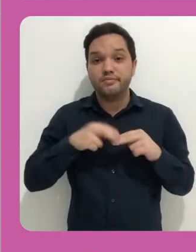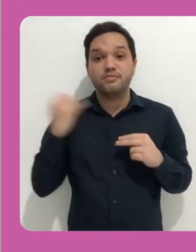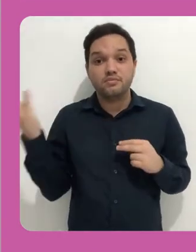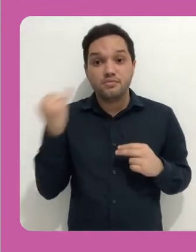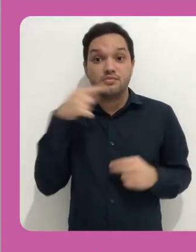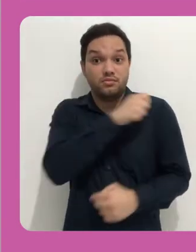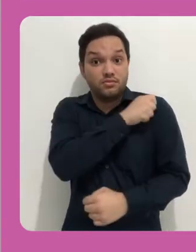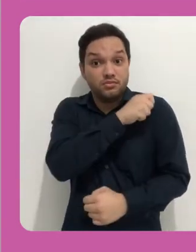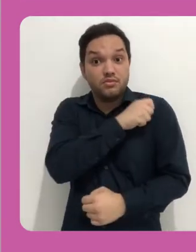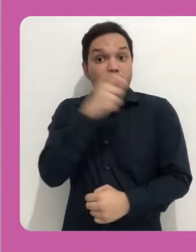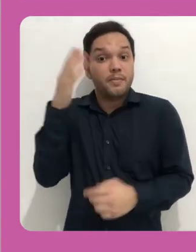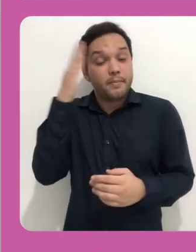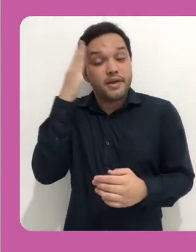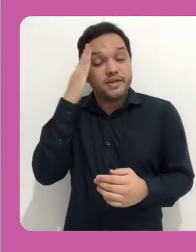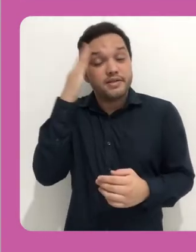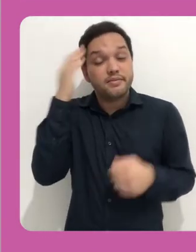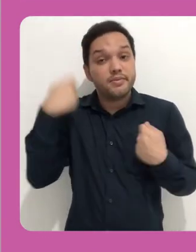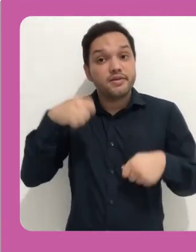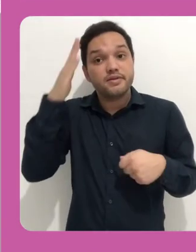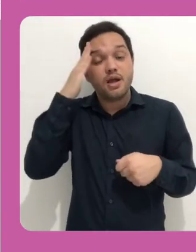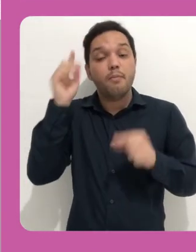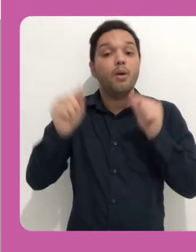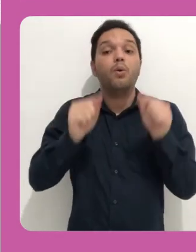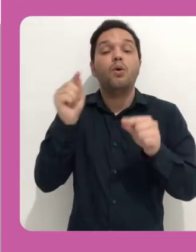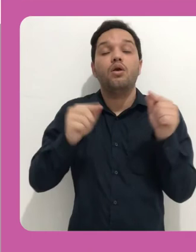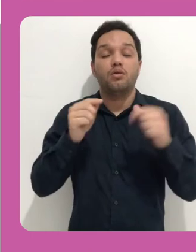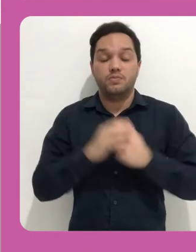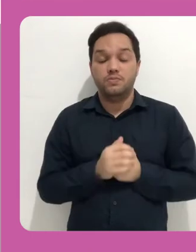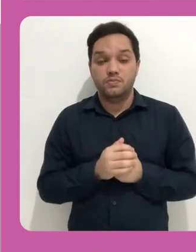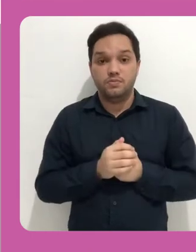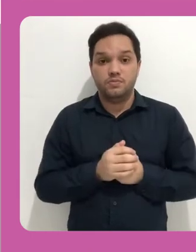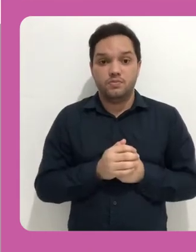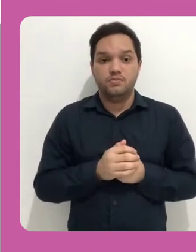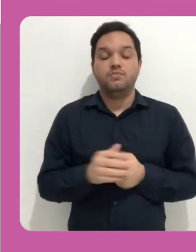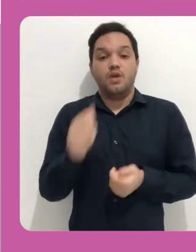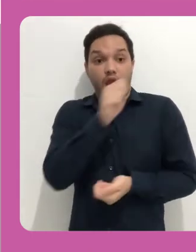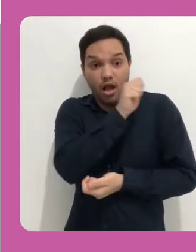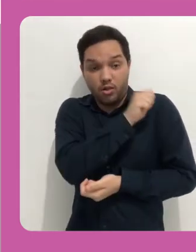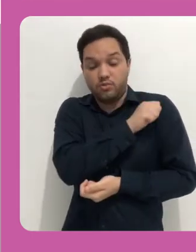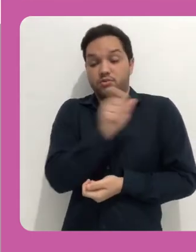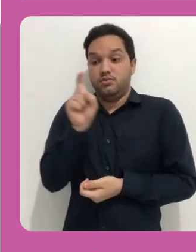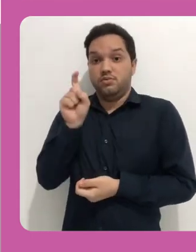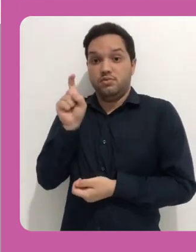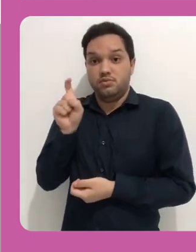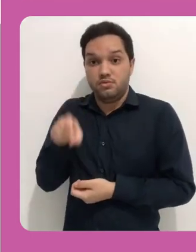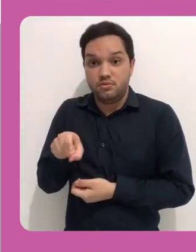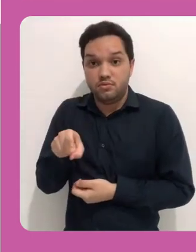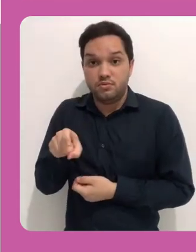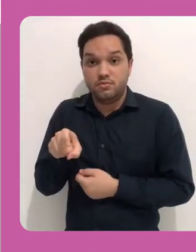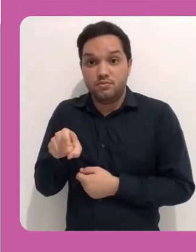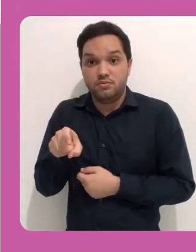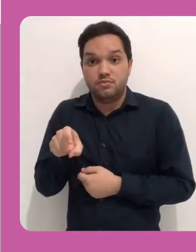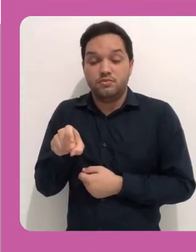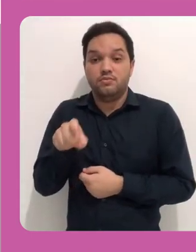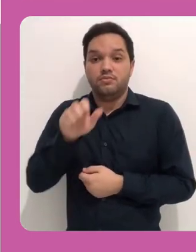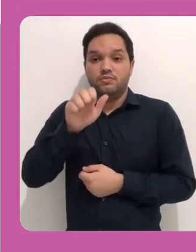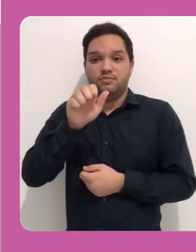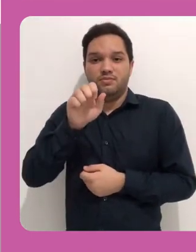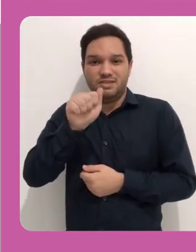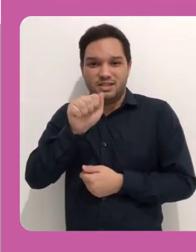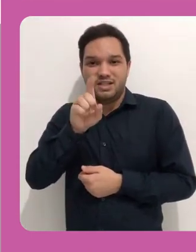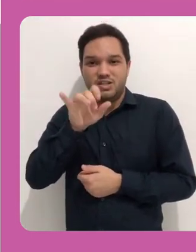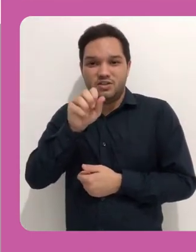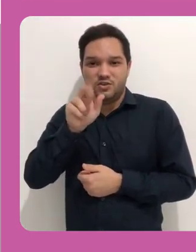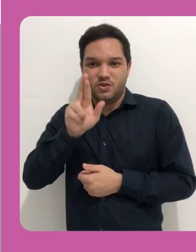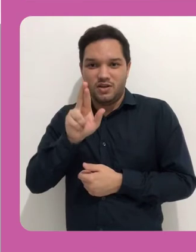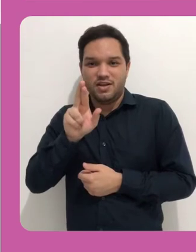fazendo. Depois que o aluno clicou em adicionar tarefa e salvar, ele